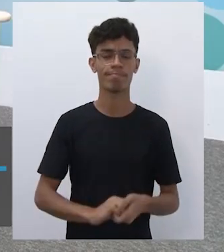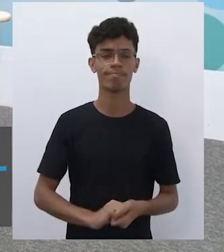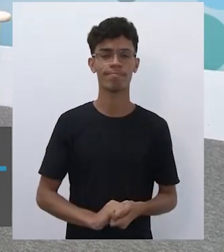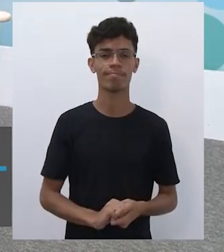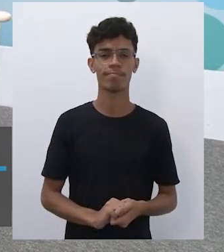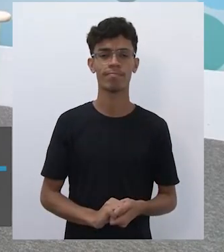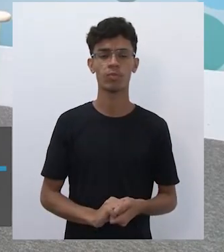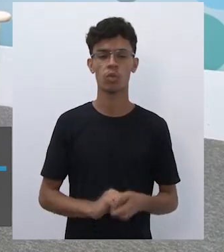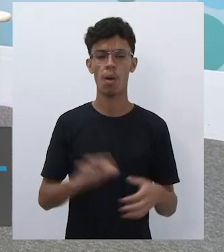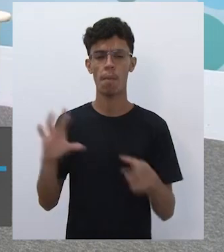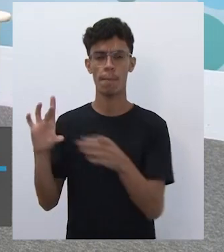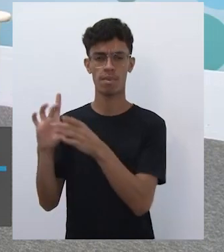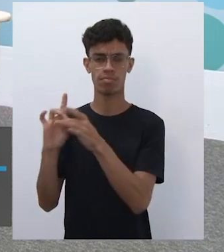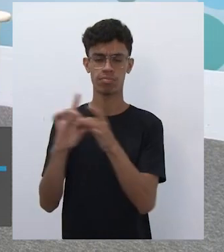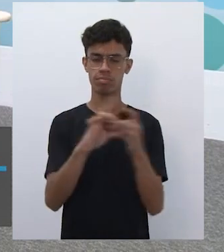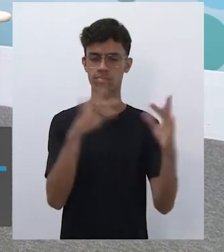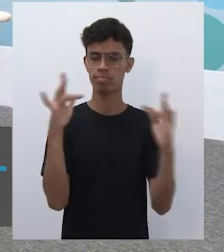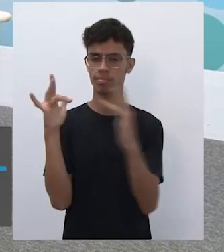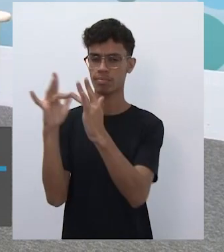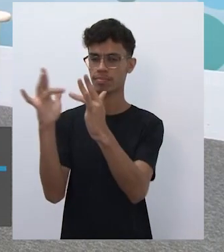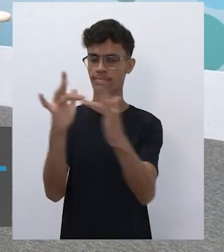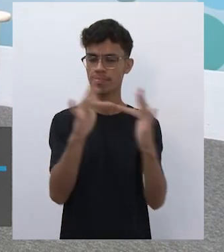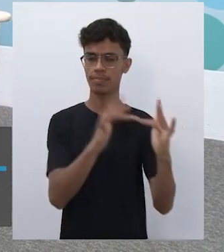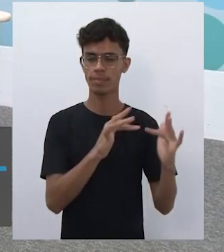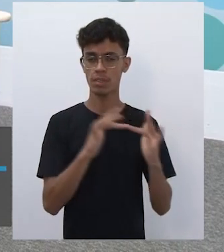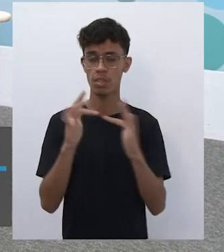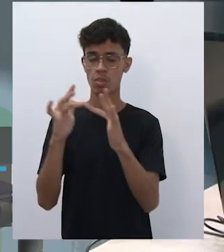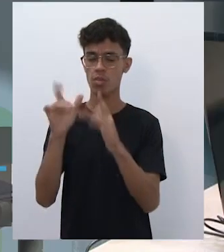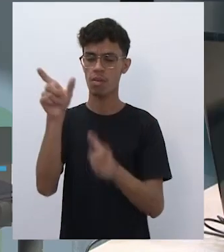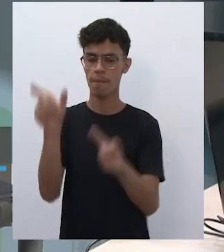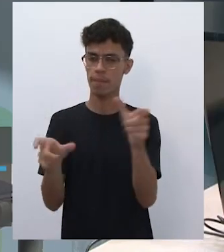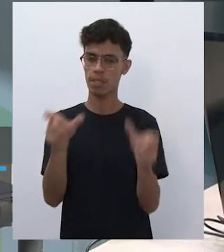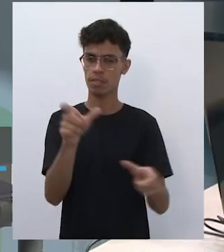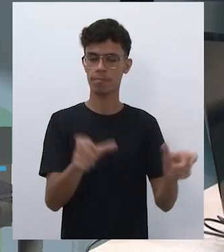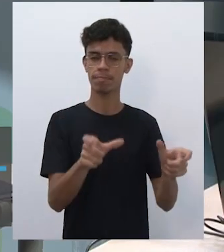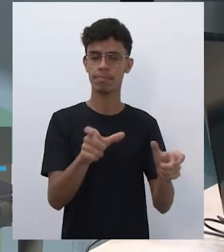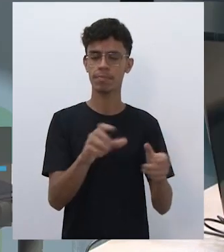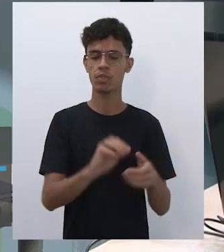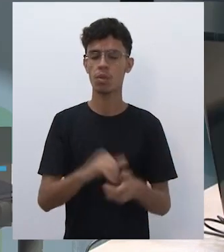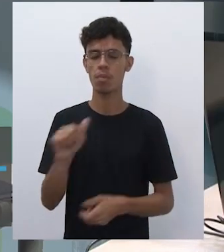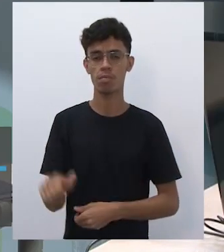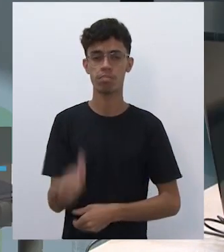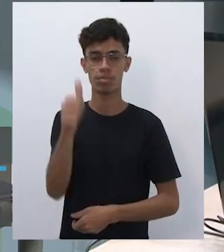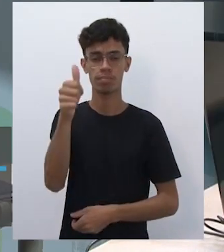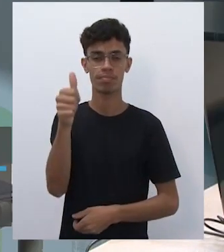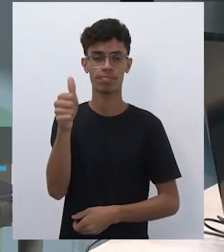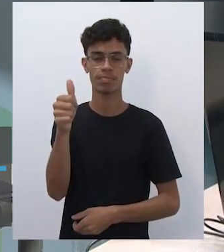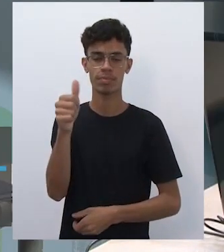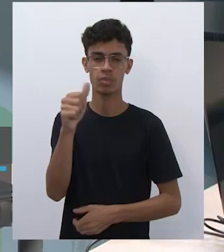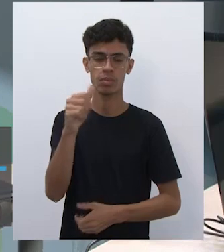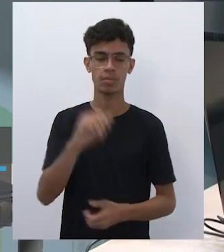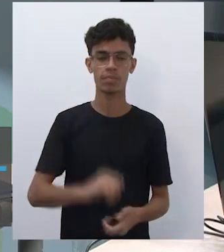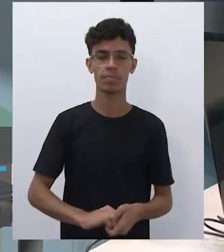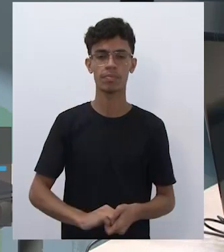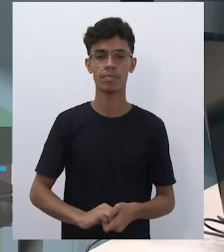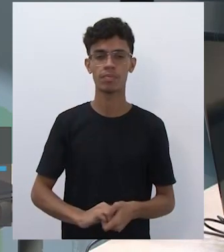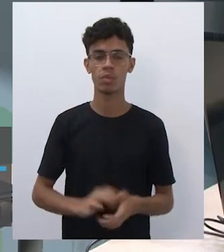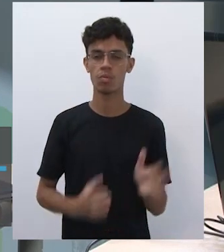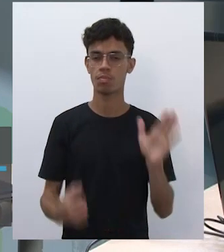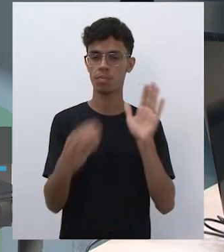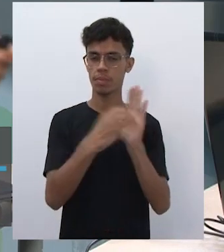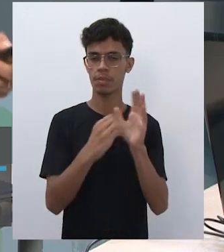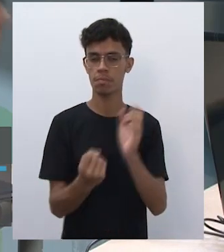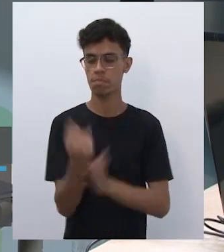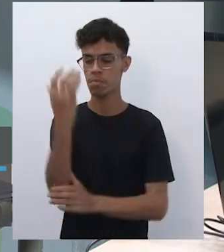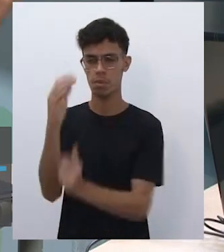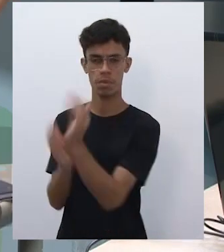Exatamente, gera conexões, gera uma rede de pessoas ali em prol ao bem, diminuindo o impacto, né, no meio ambiente.